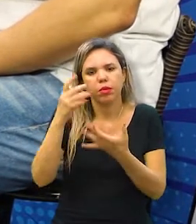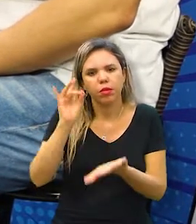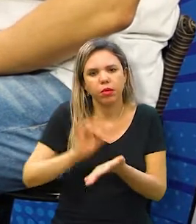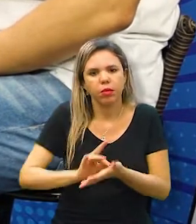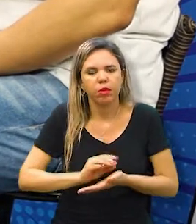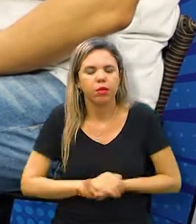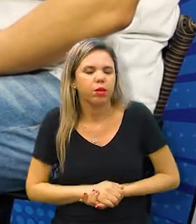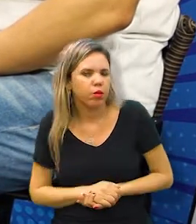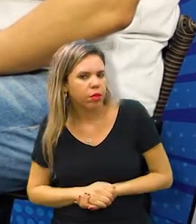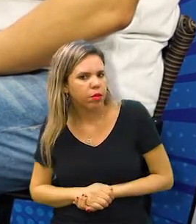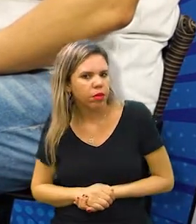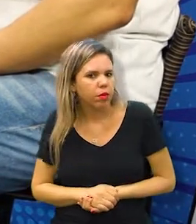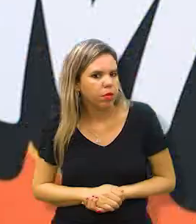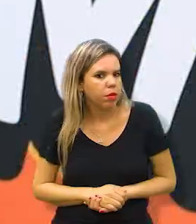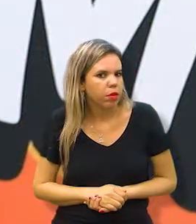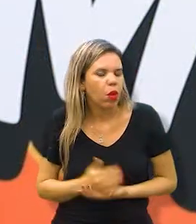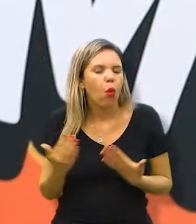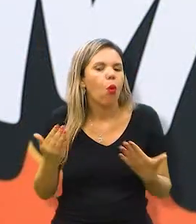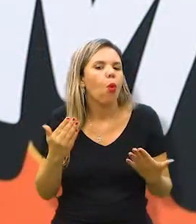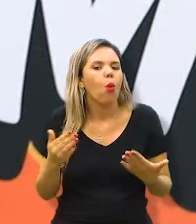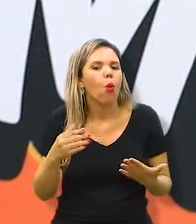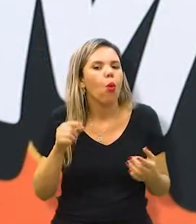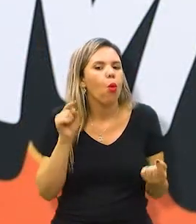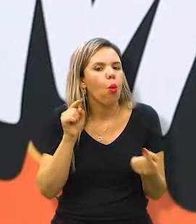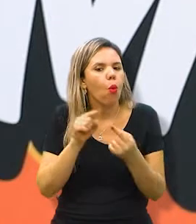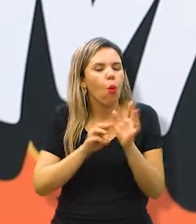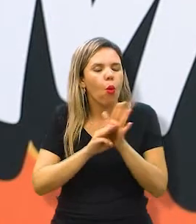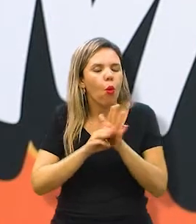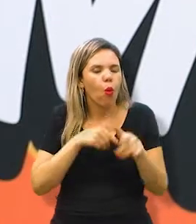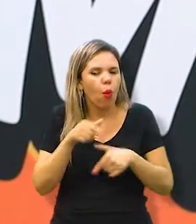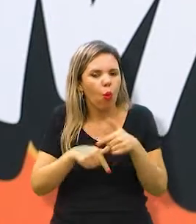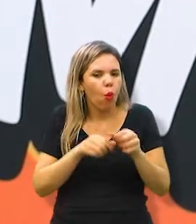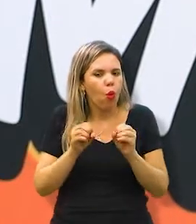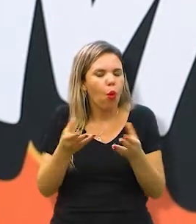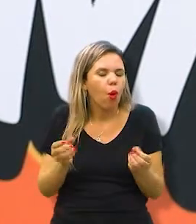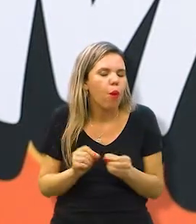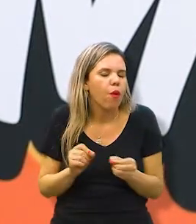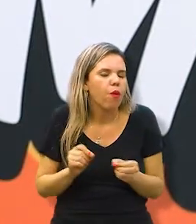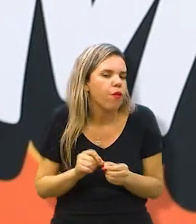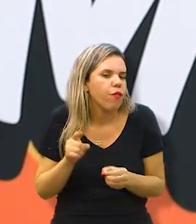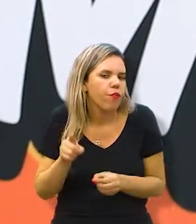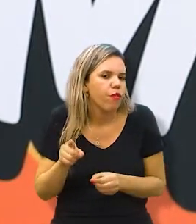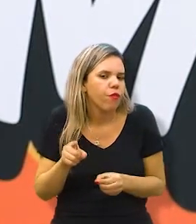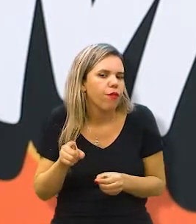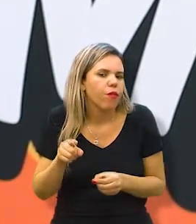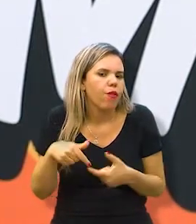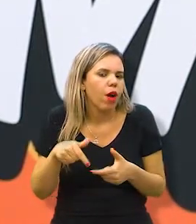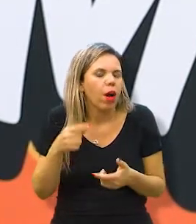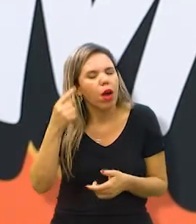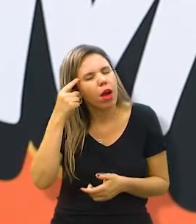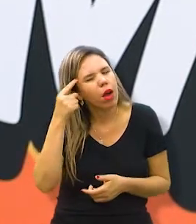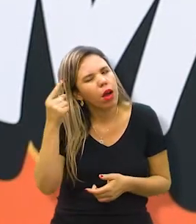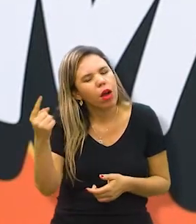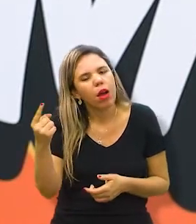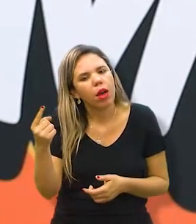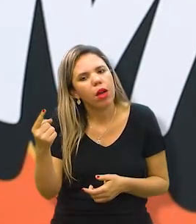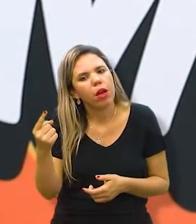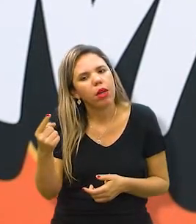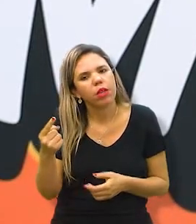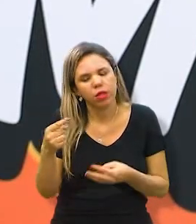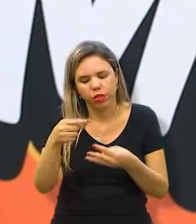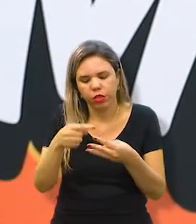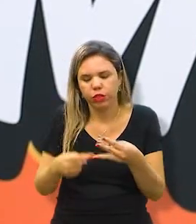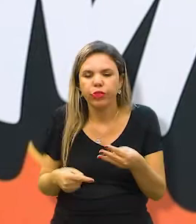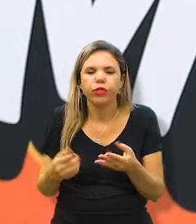de contar realmente. Ô Mari, qual que é o seu método de trabalho, né? Você teve a ideia